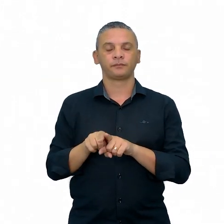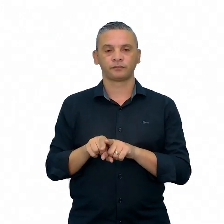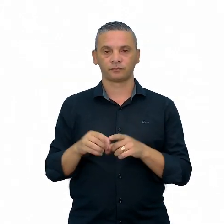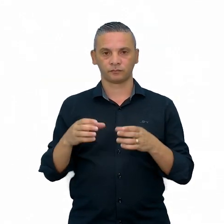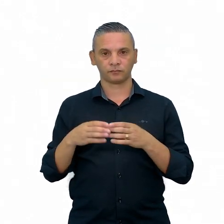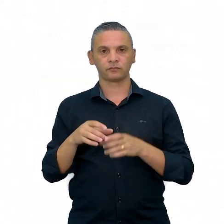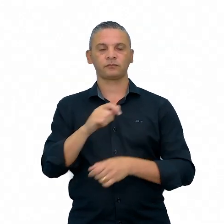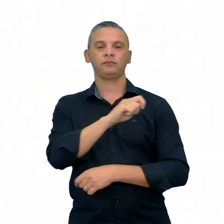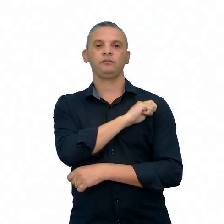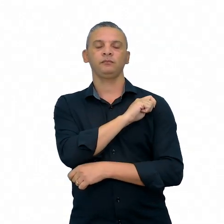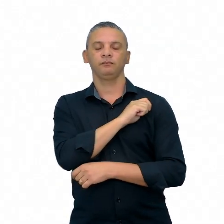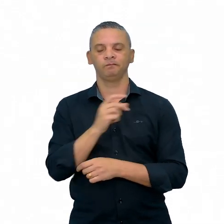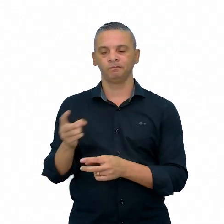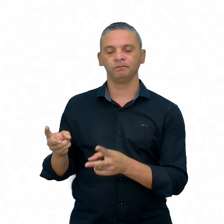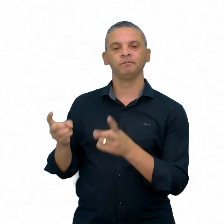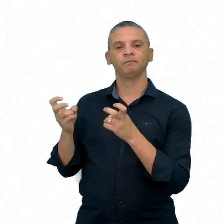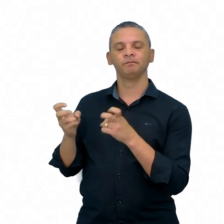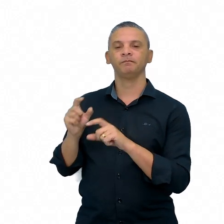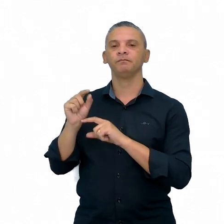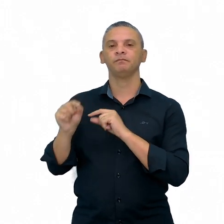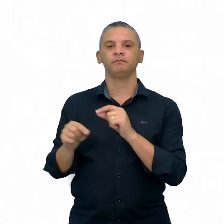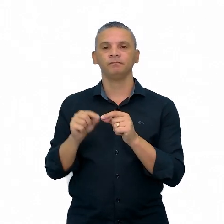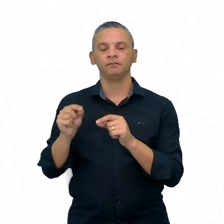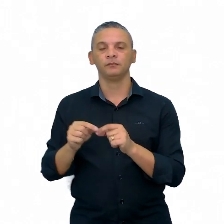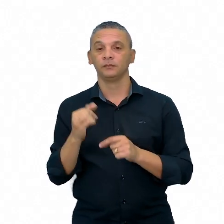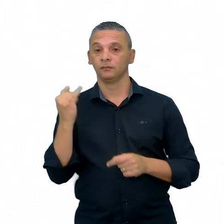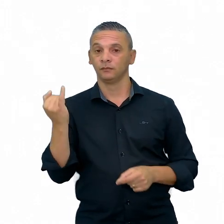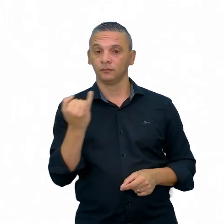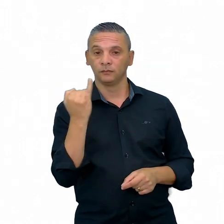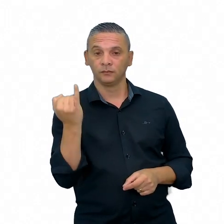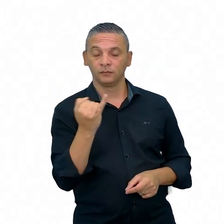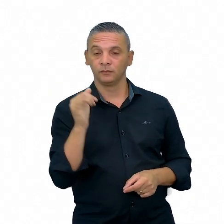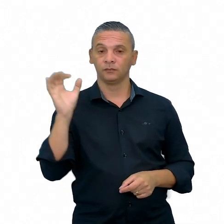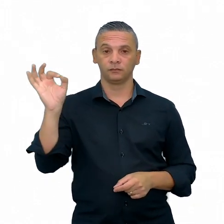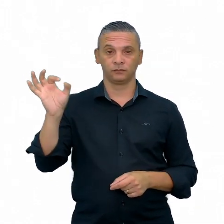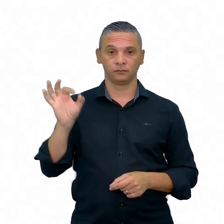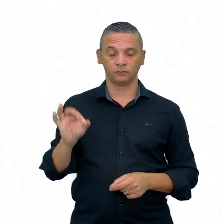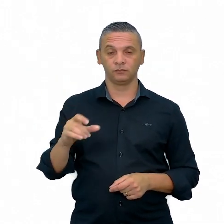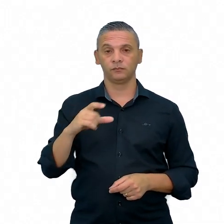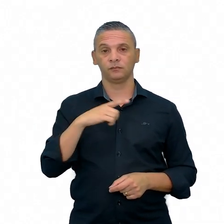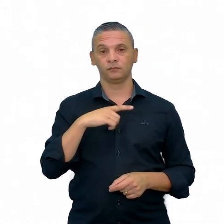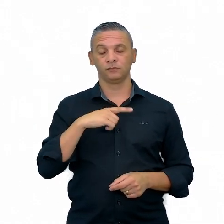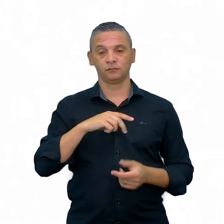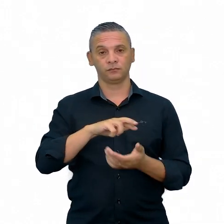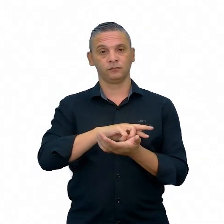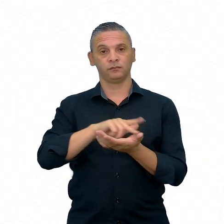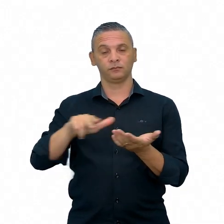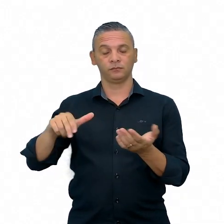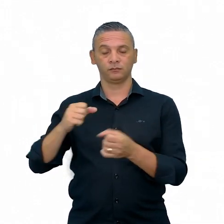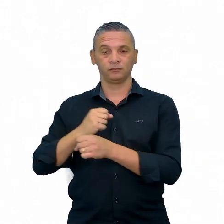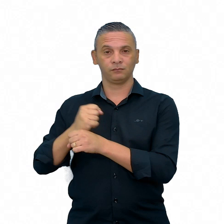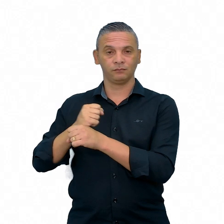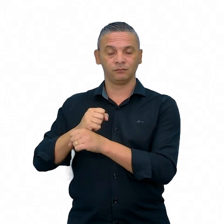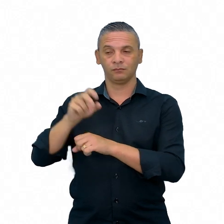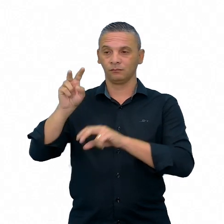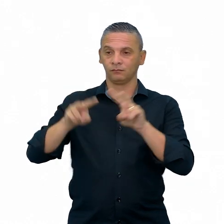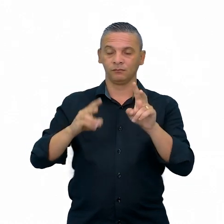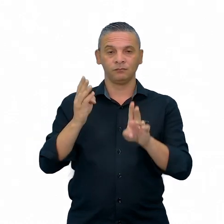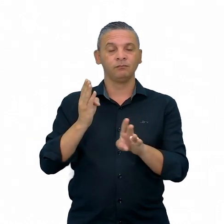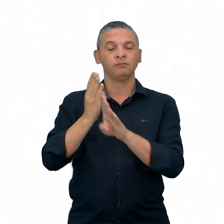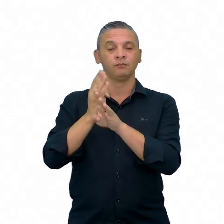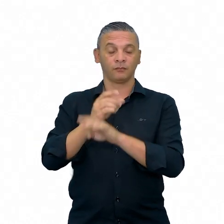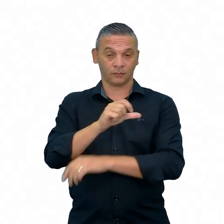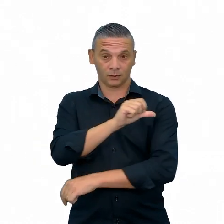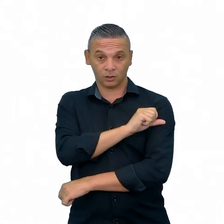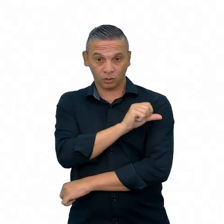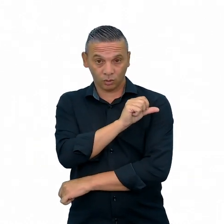eles viram já, né, as grandezas proporcionais em anos anteriores e que nesse momento, no 9º ano,